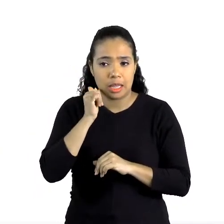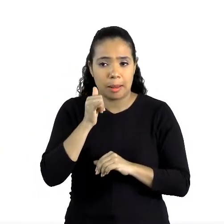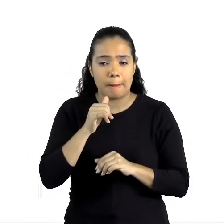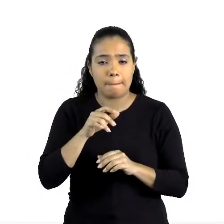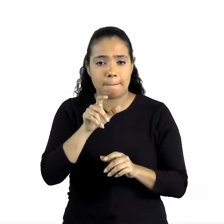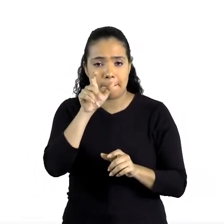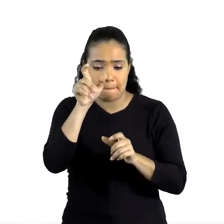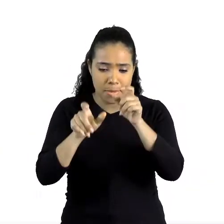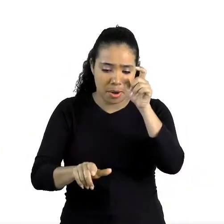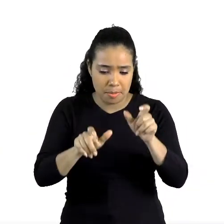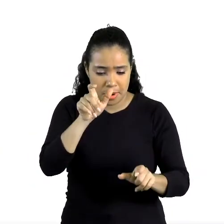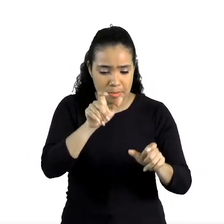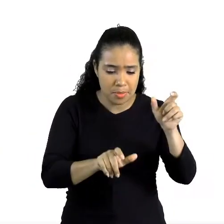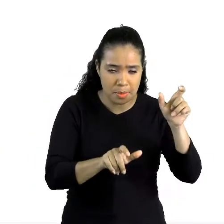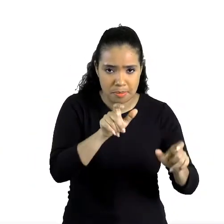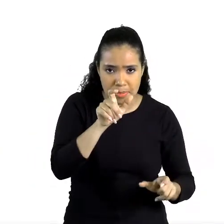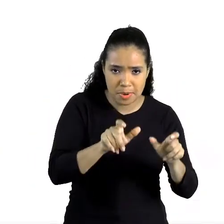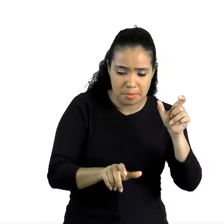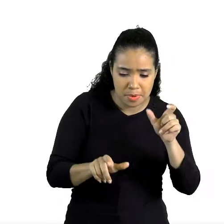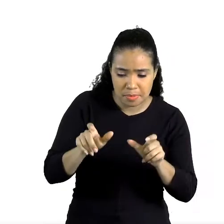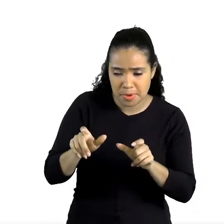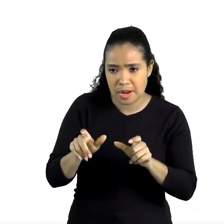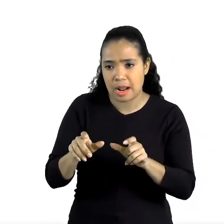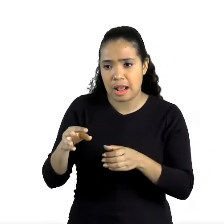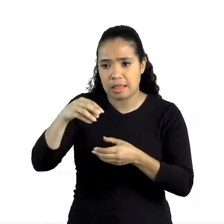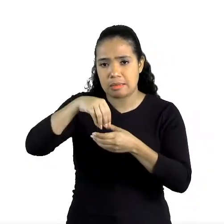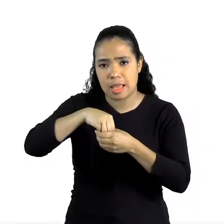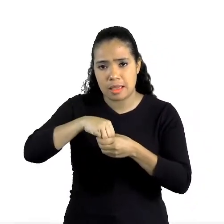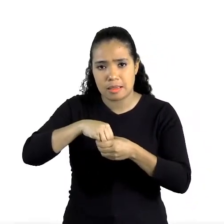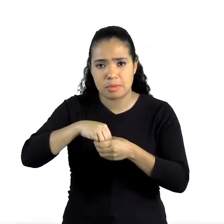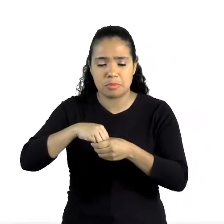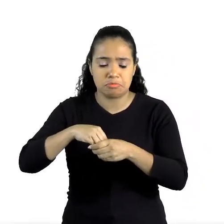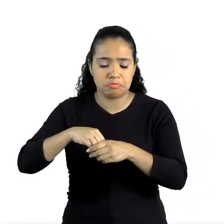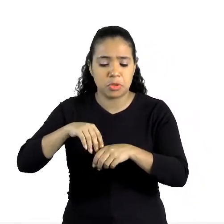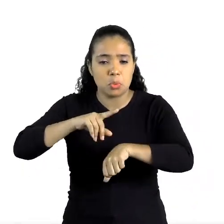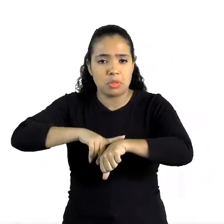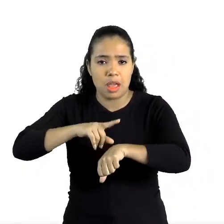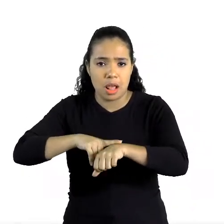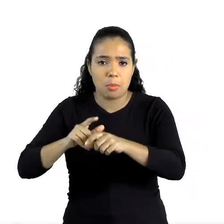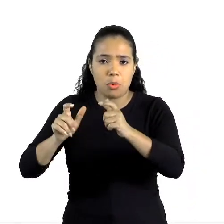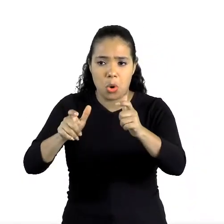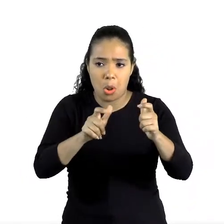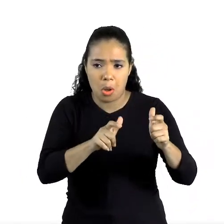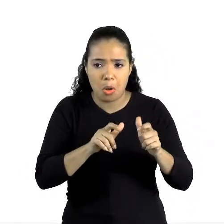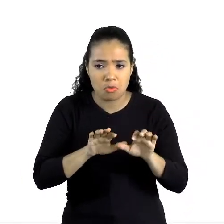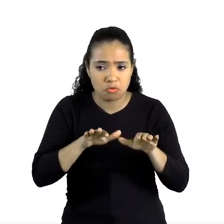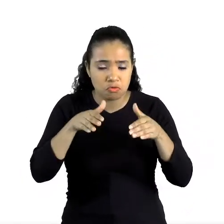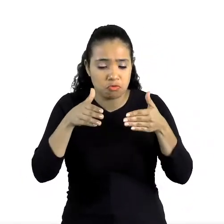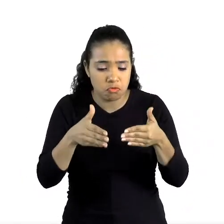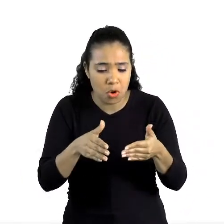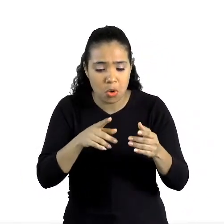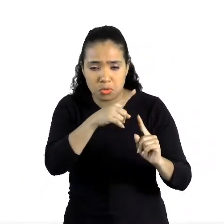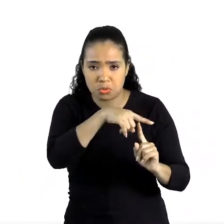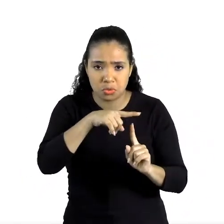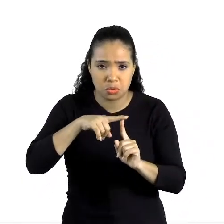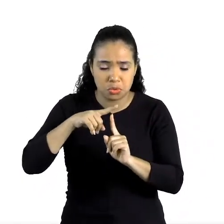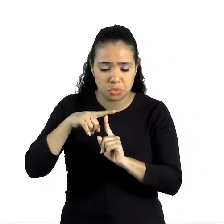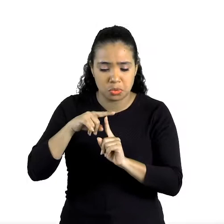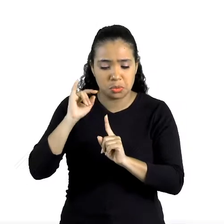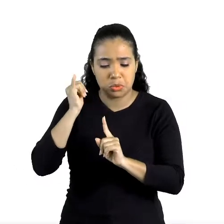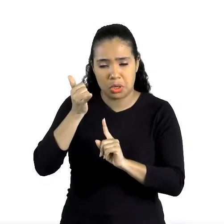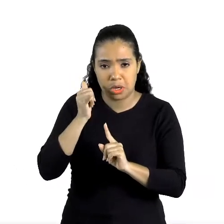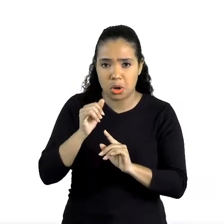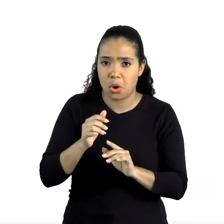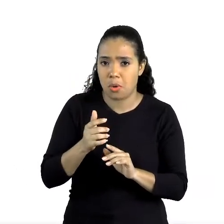das personagens em um determinado tempo e lugar. O foco narrativo estabelece o tipo de narrador de uma narração.